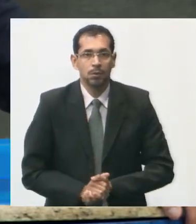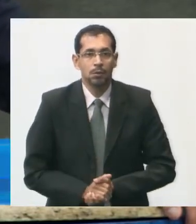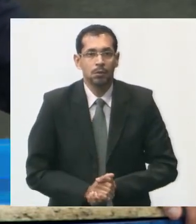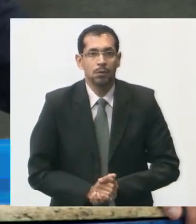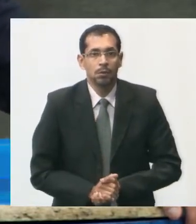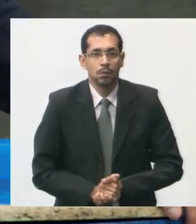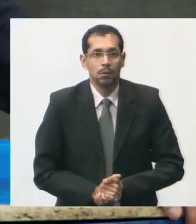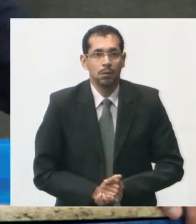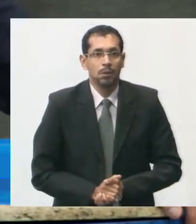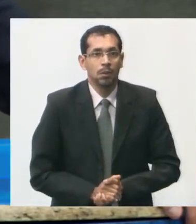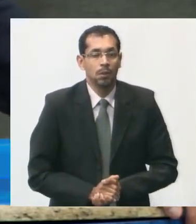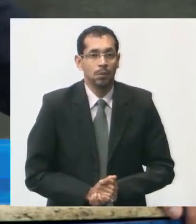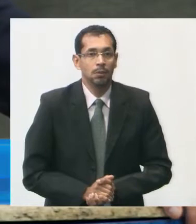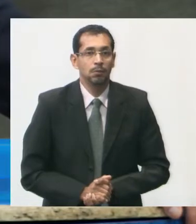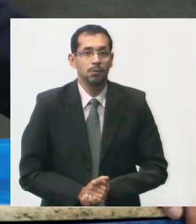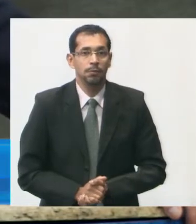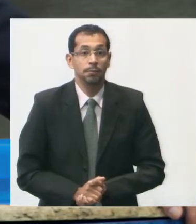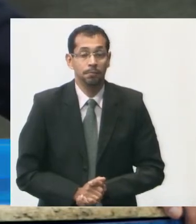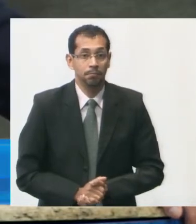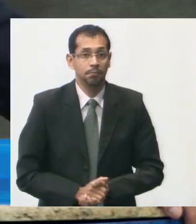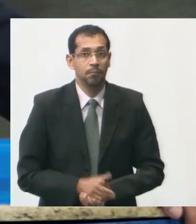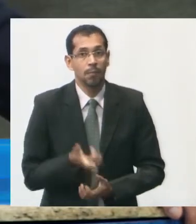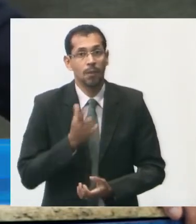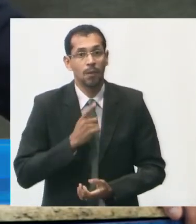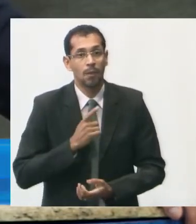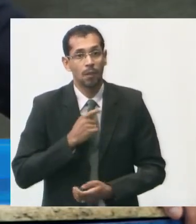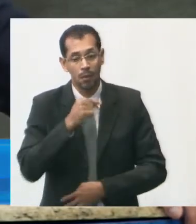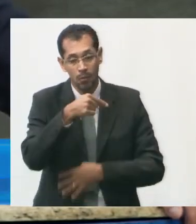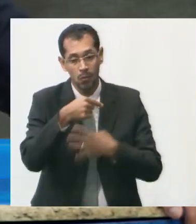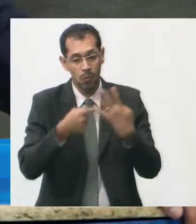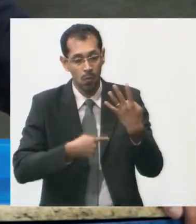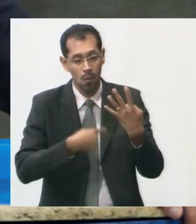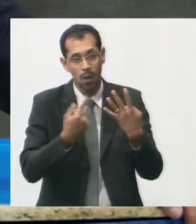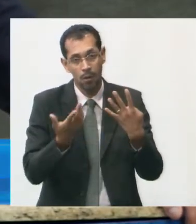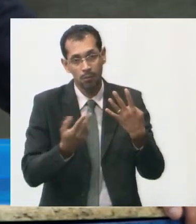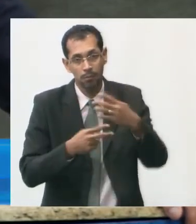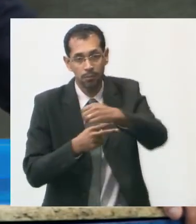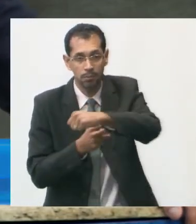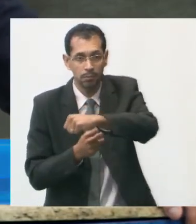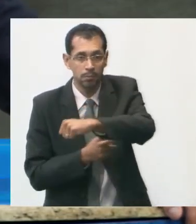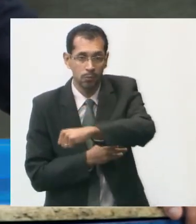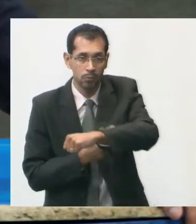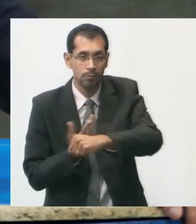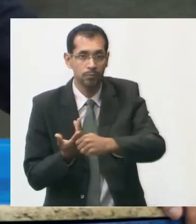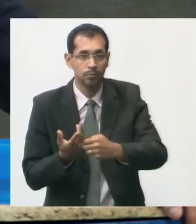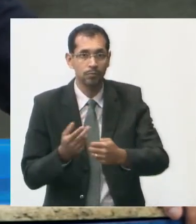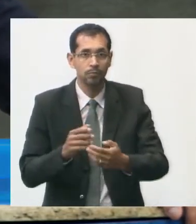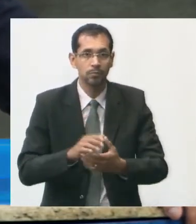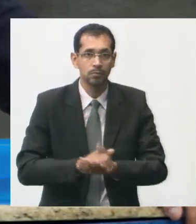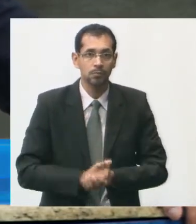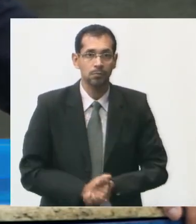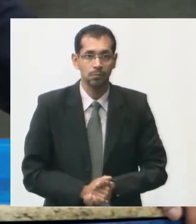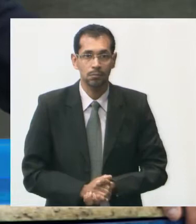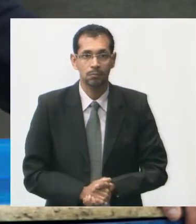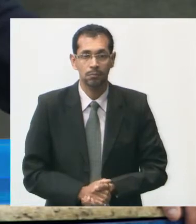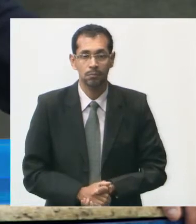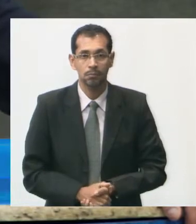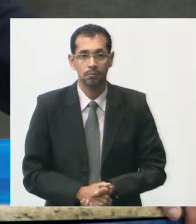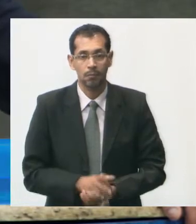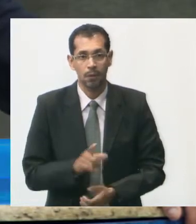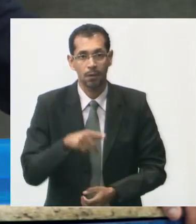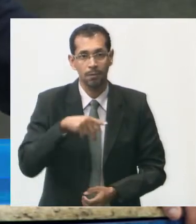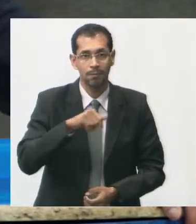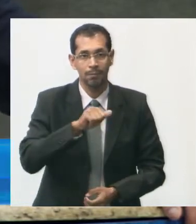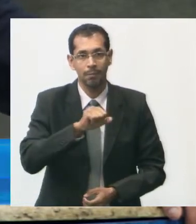uma das quatro pontes, né? Vitória tem quatro pontes. Temos a Ponte da Passagem, a Ponte